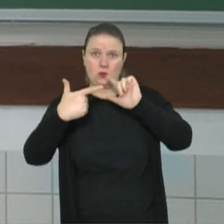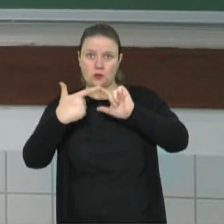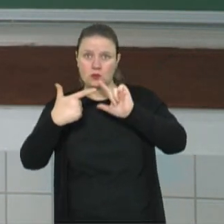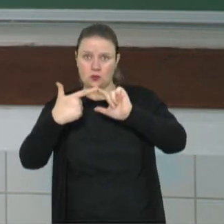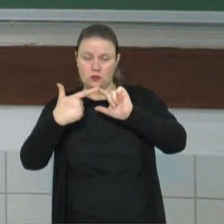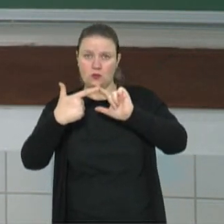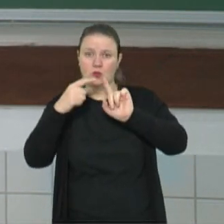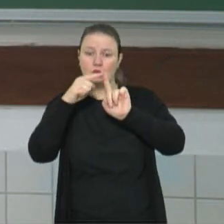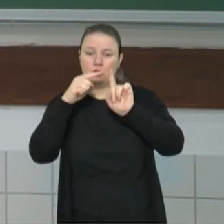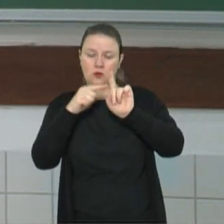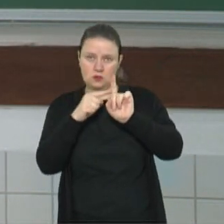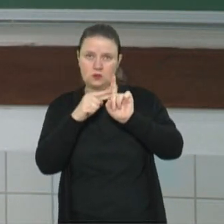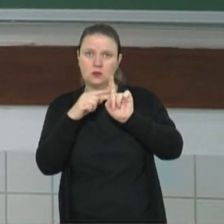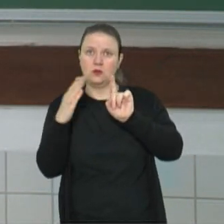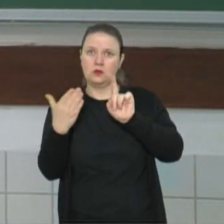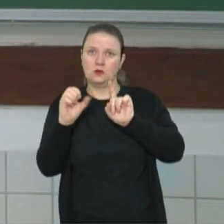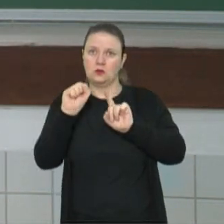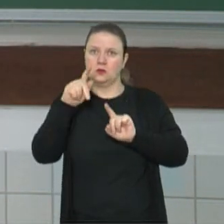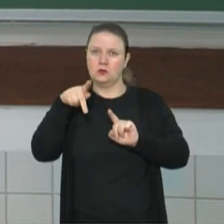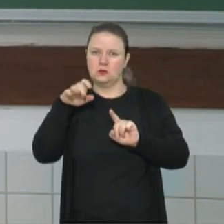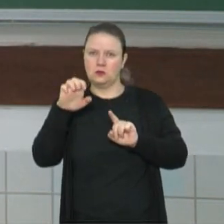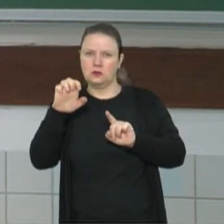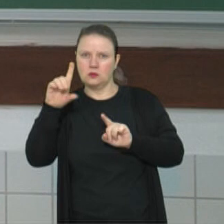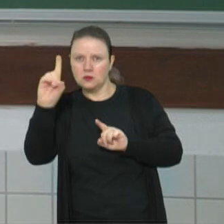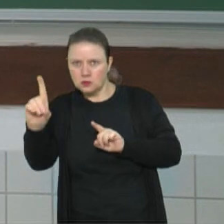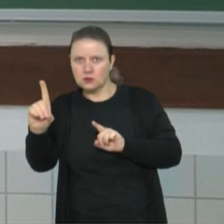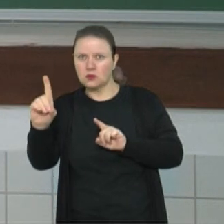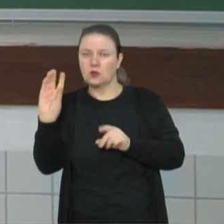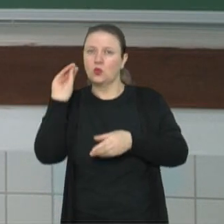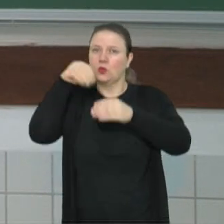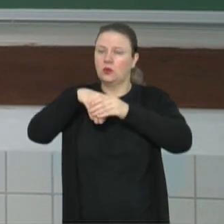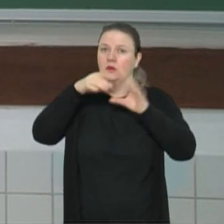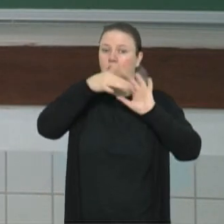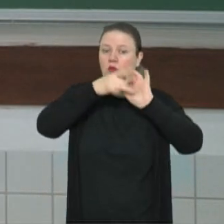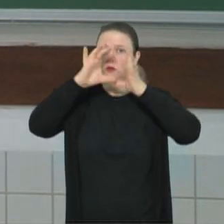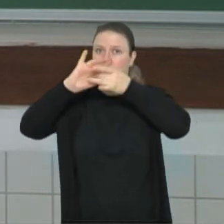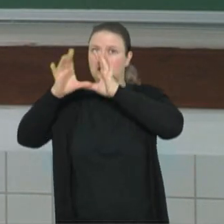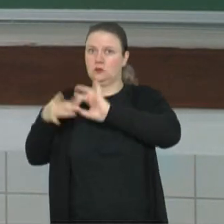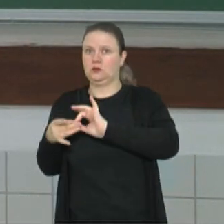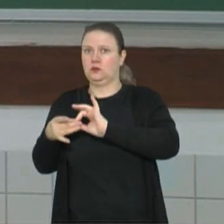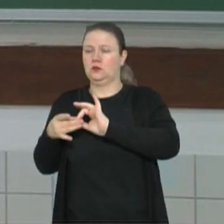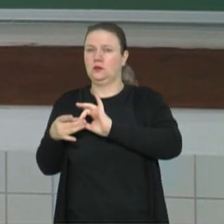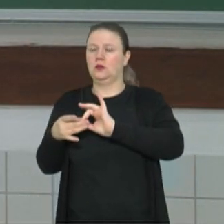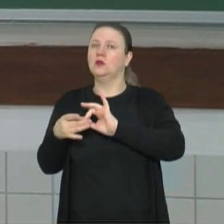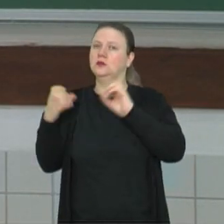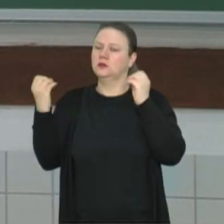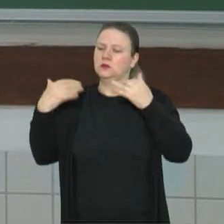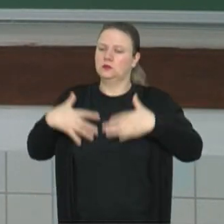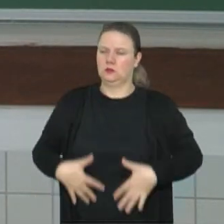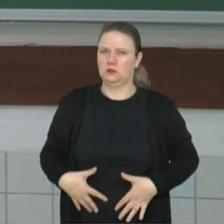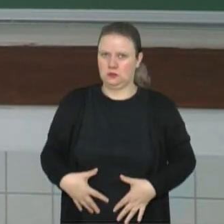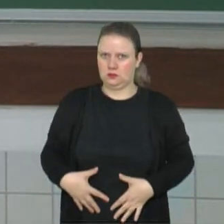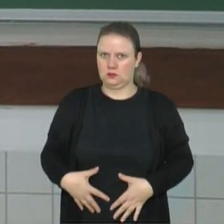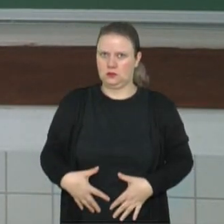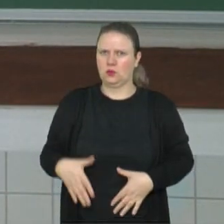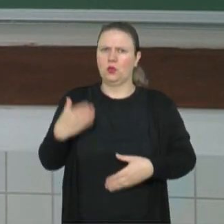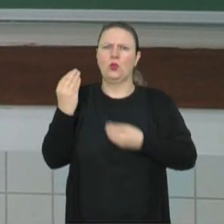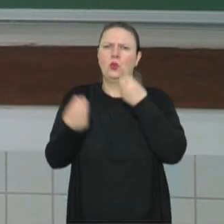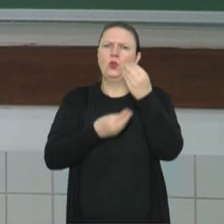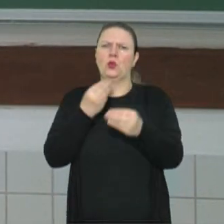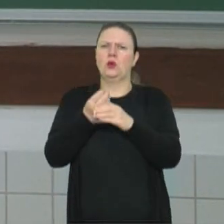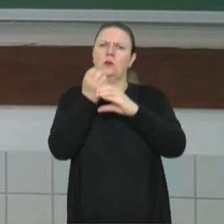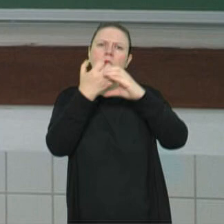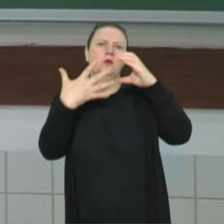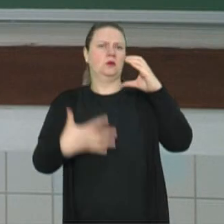disciplina, né, na modalidade, a segunda disciplina da escalada dentro dos Jogos Olímpicos, que fala sobre a Speed, como que caracteriza